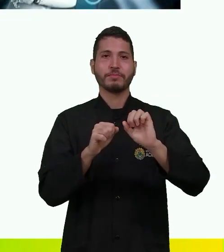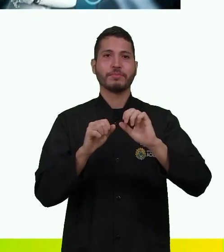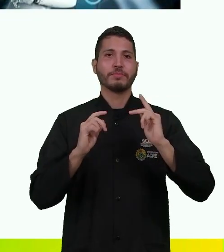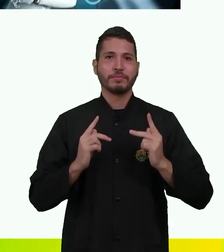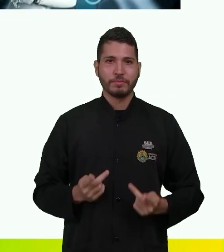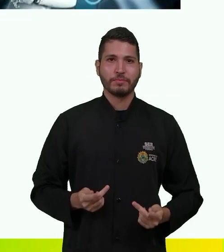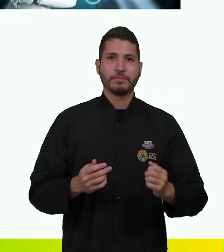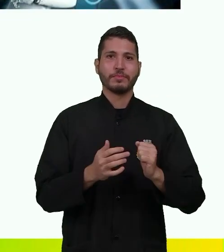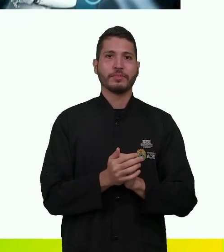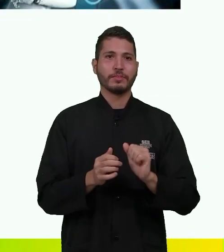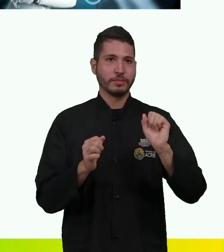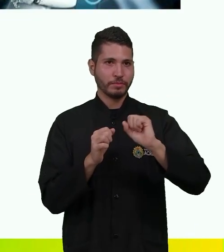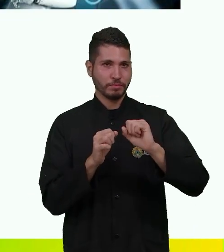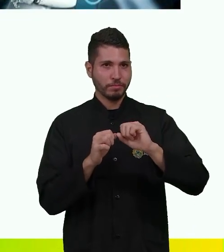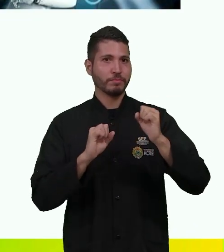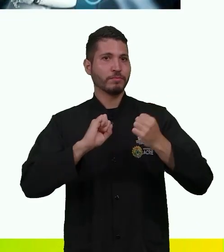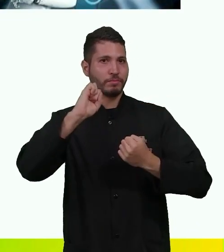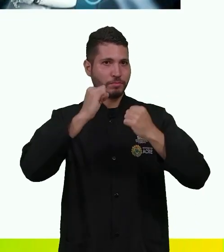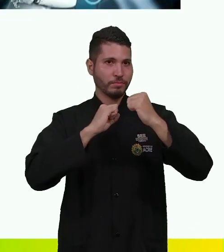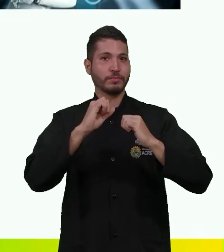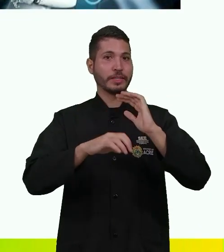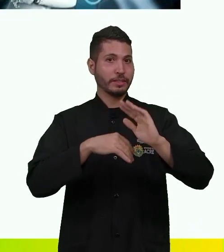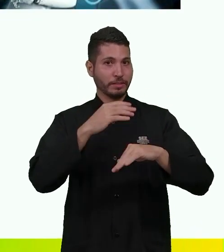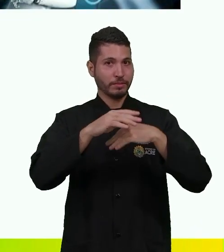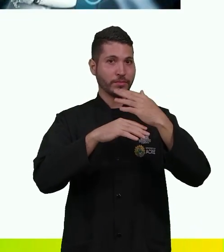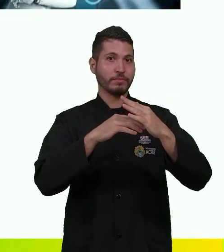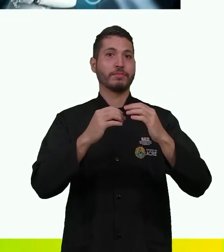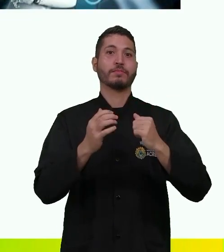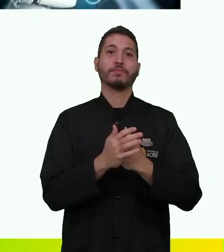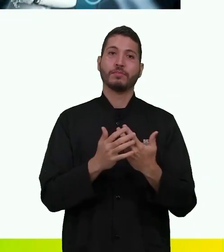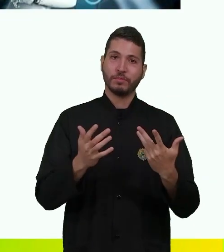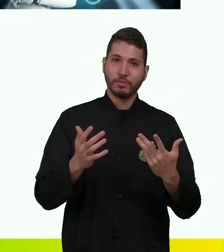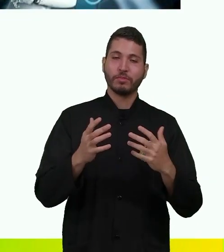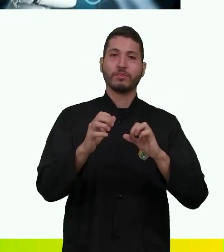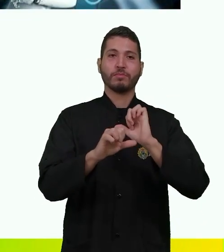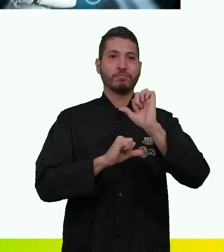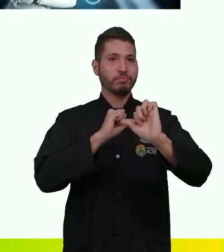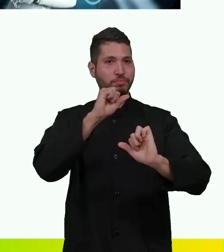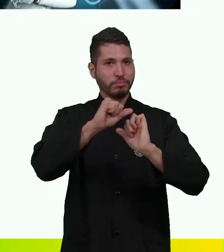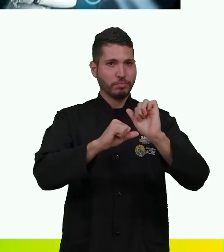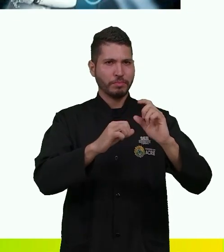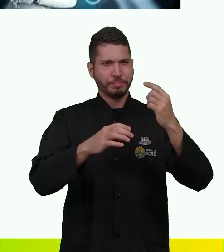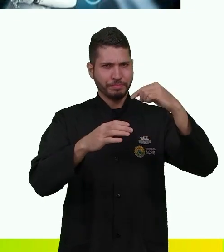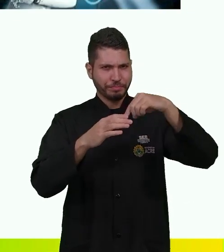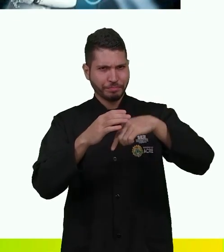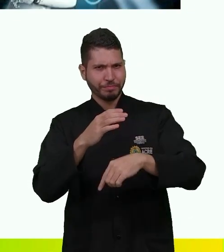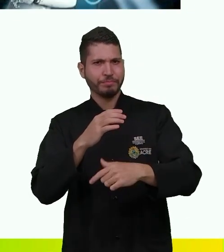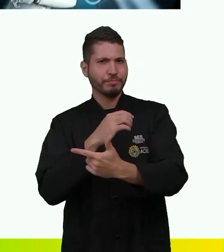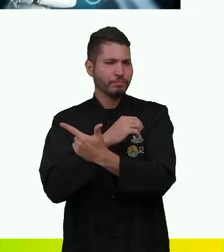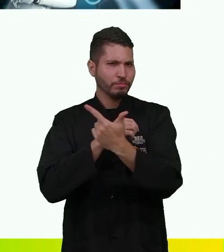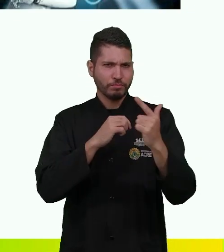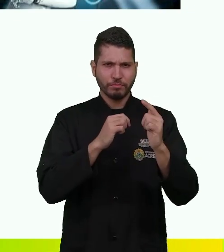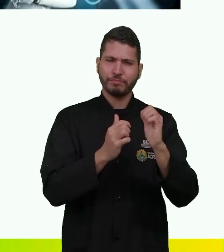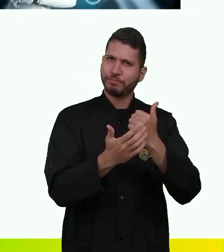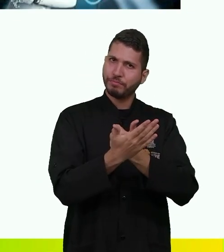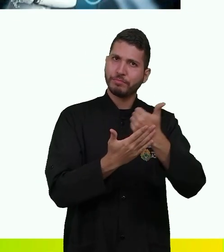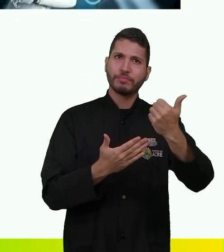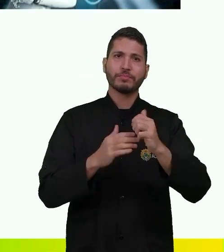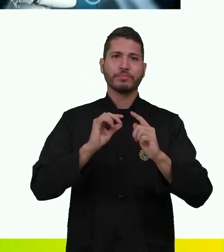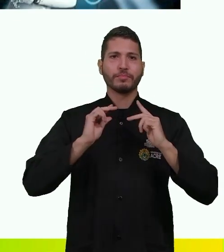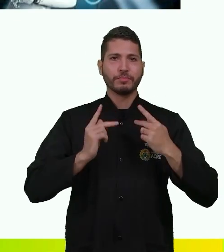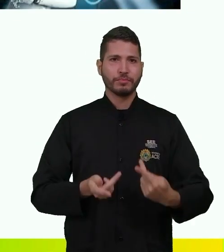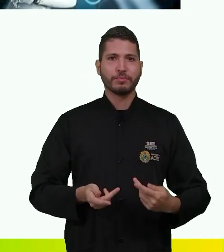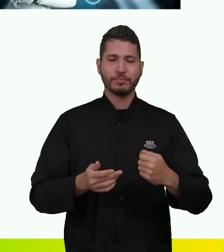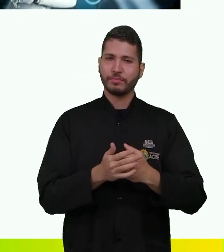à produção industrial, esses avanços também provocam transformações profundas em outras atividades humanas,